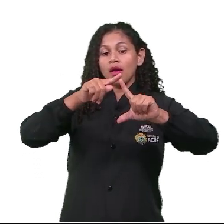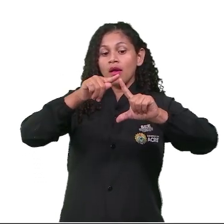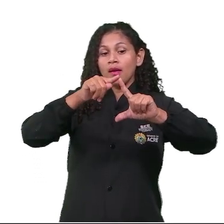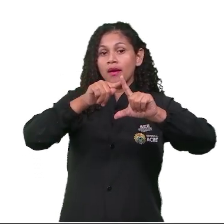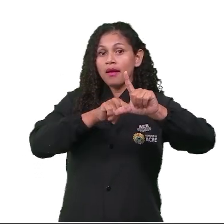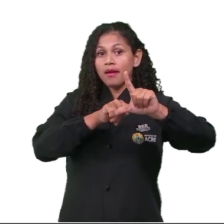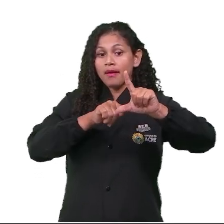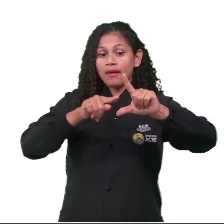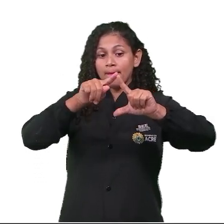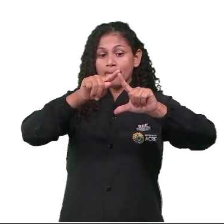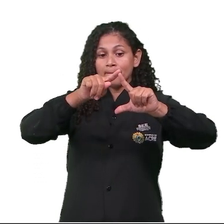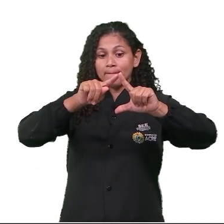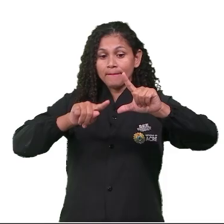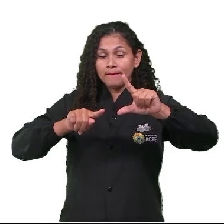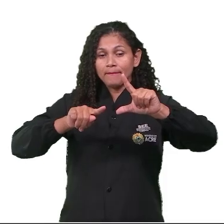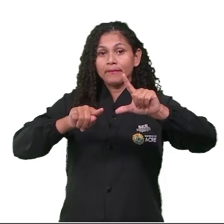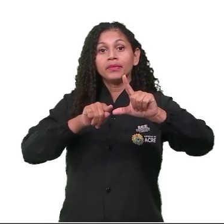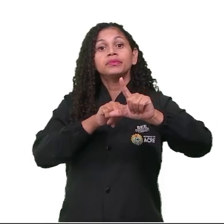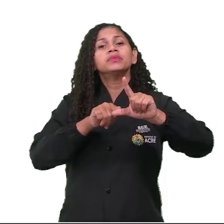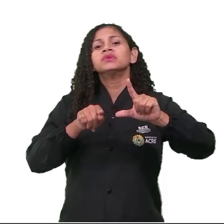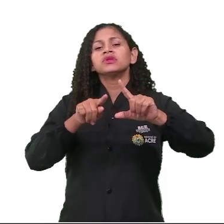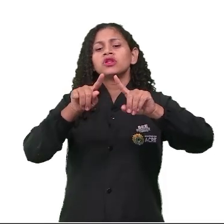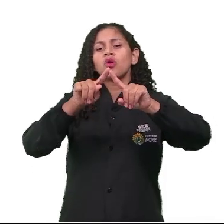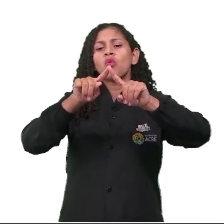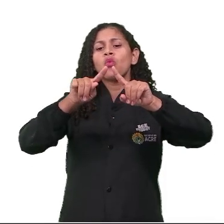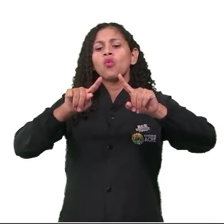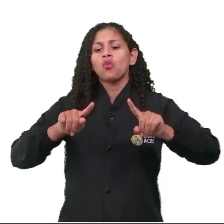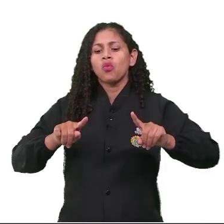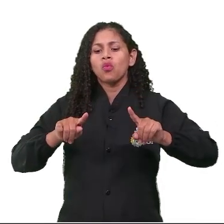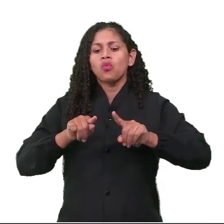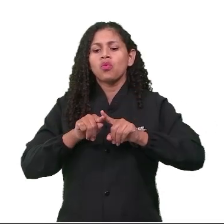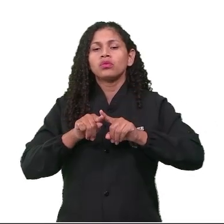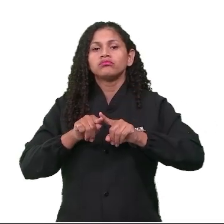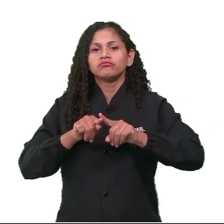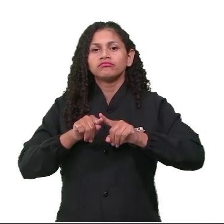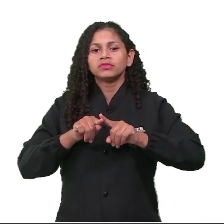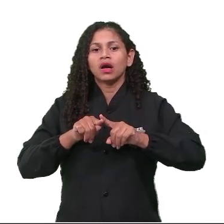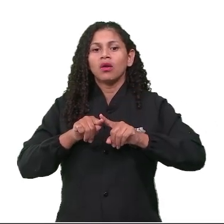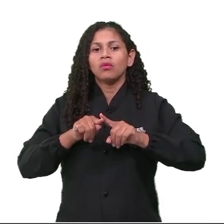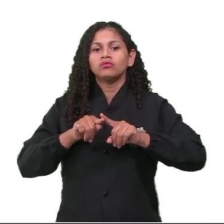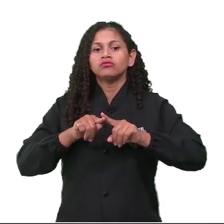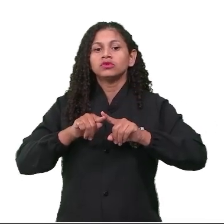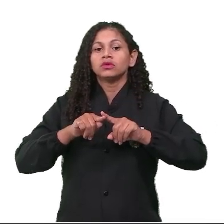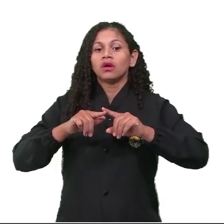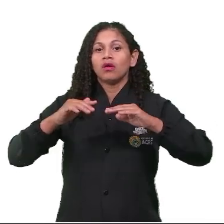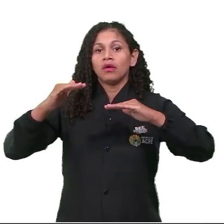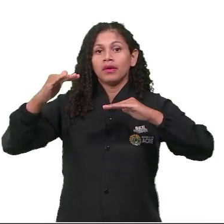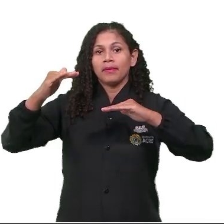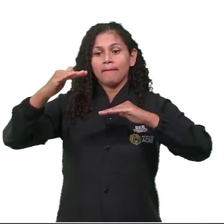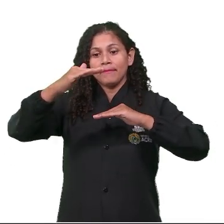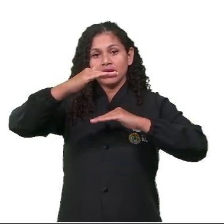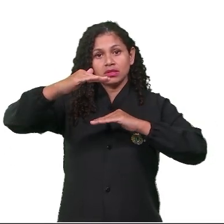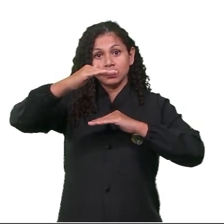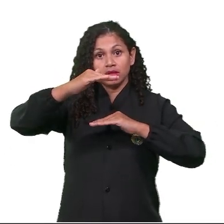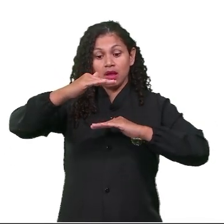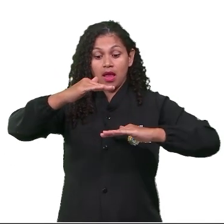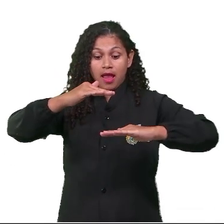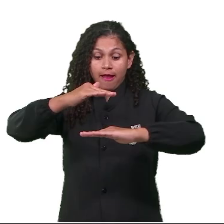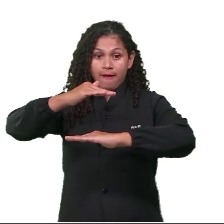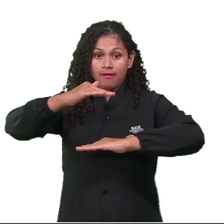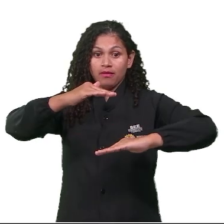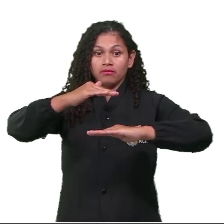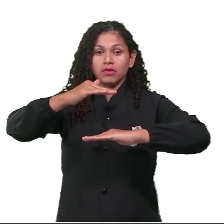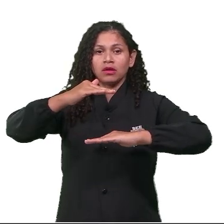bases, tanto embaixo quanto em cima, elas são paralelas, assim como falou o texto. Outra